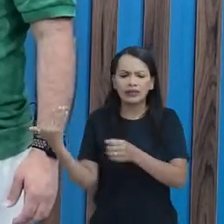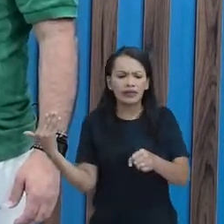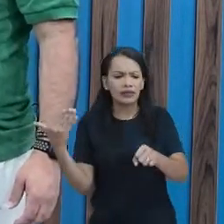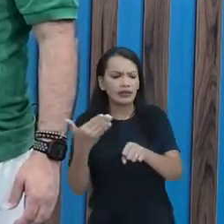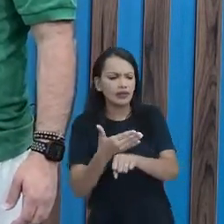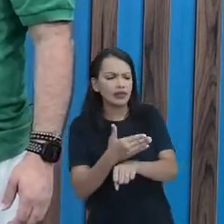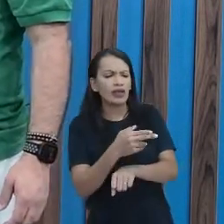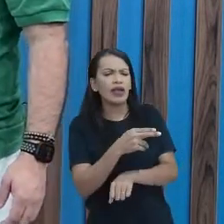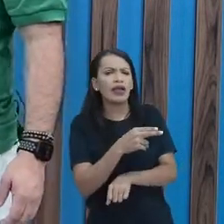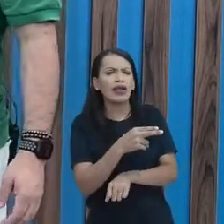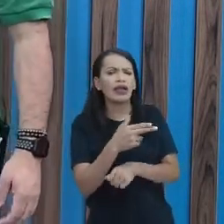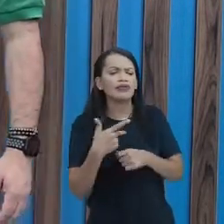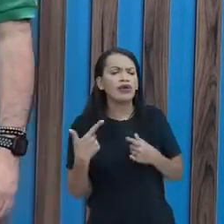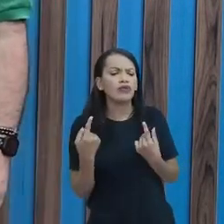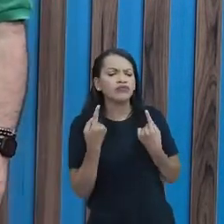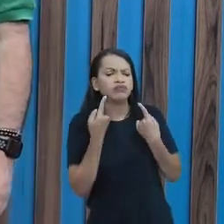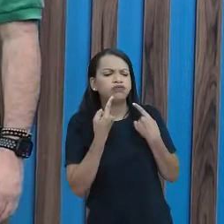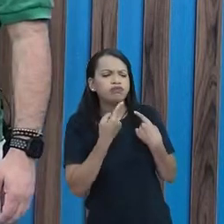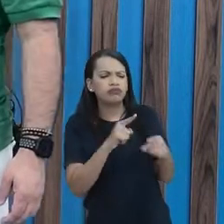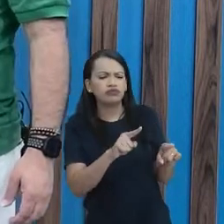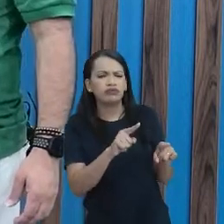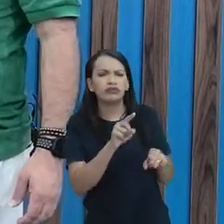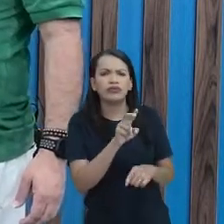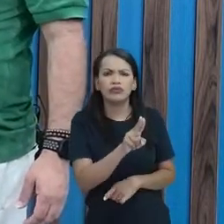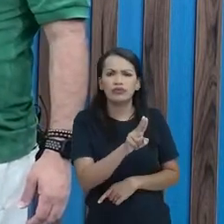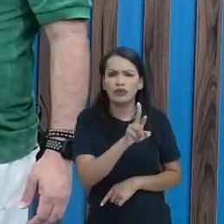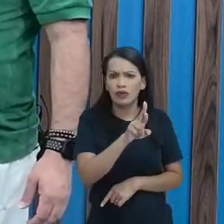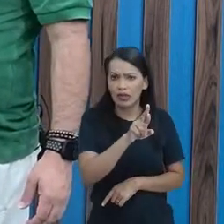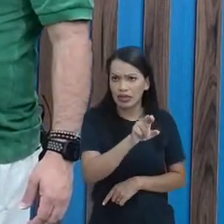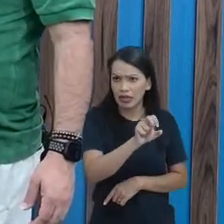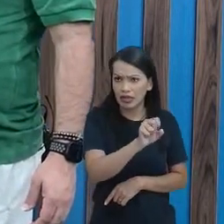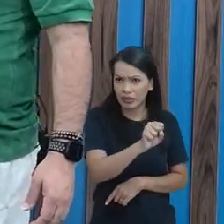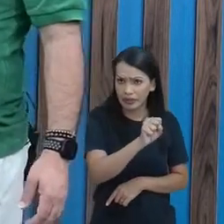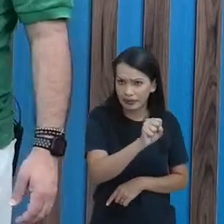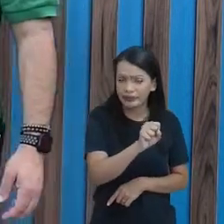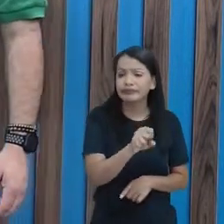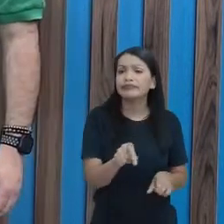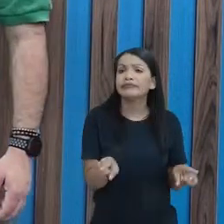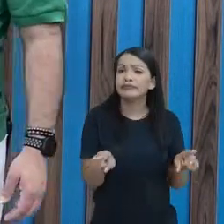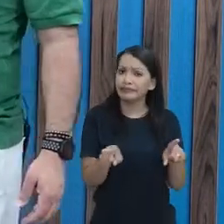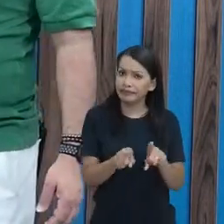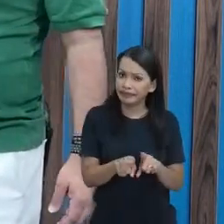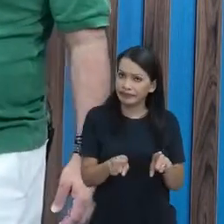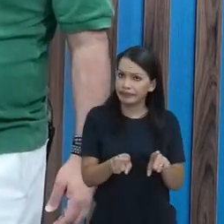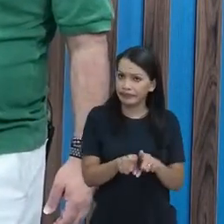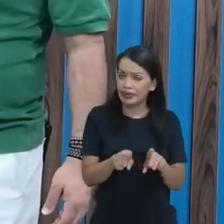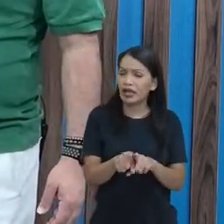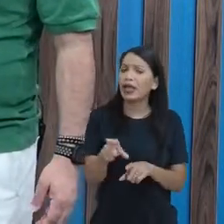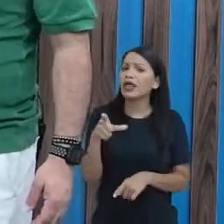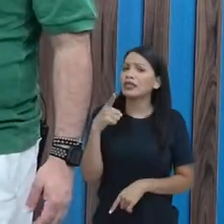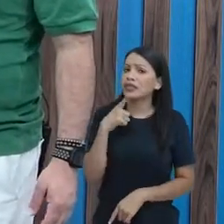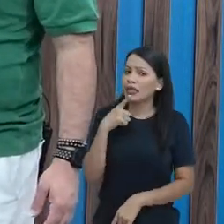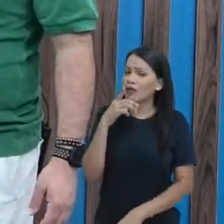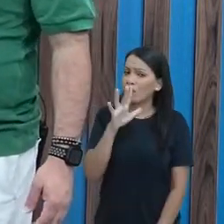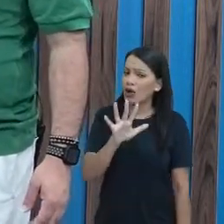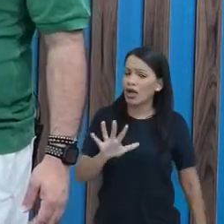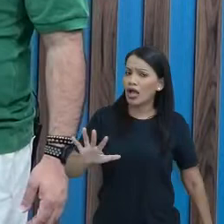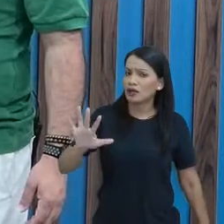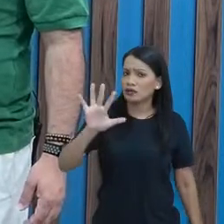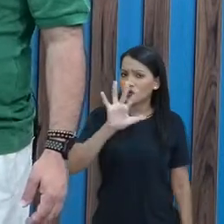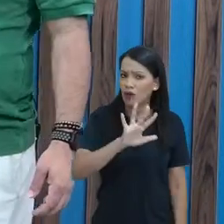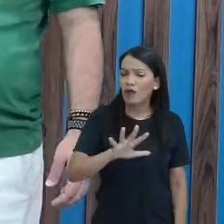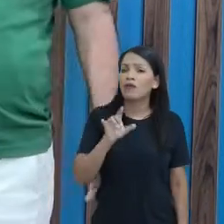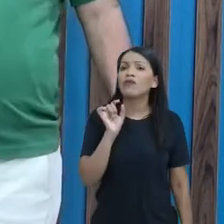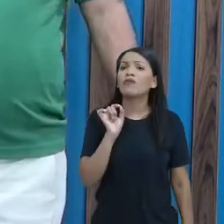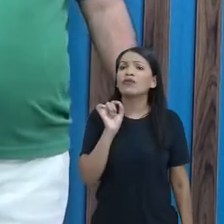União Soviética, rumando aí, ó, para Donetsk, aqui a gente tem essa região aqui, né, a